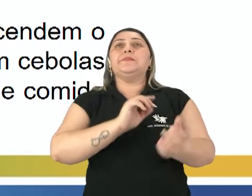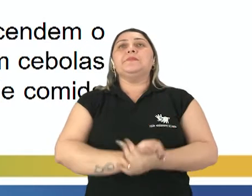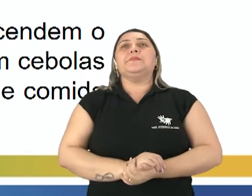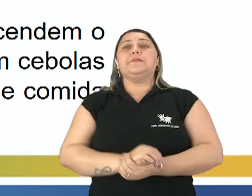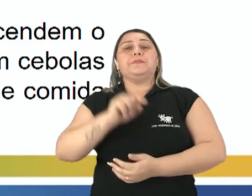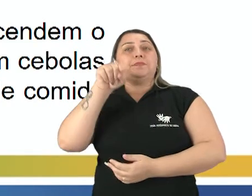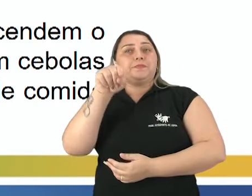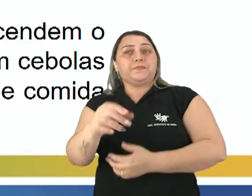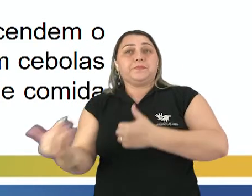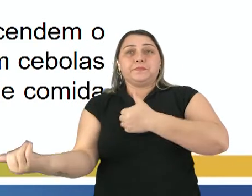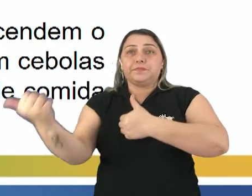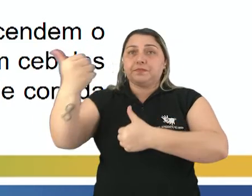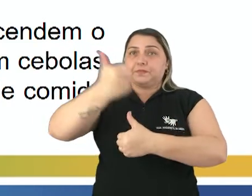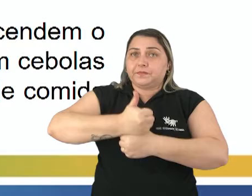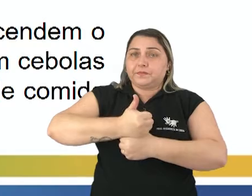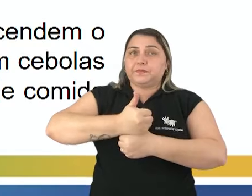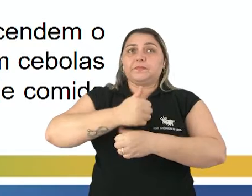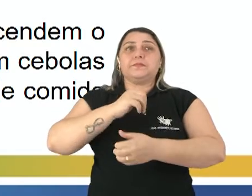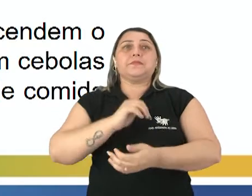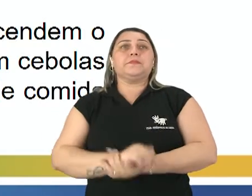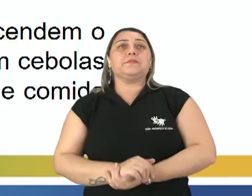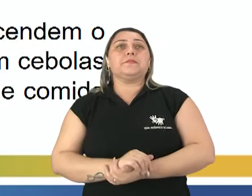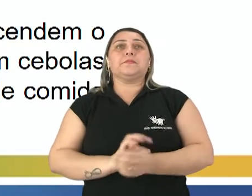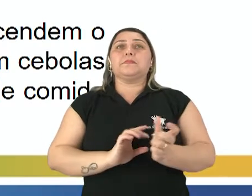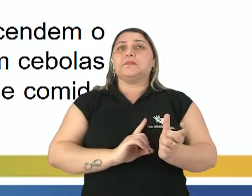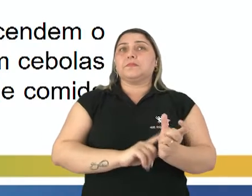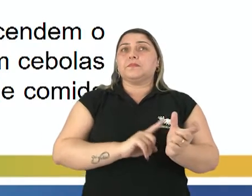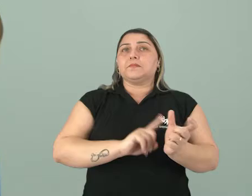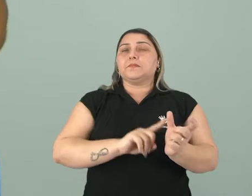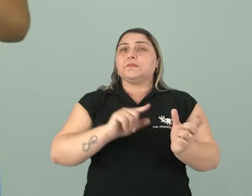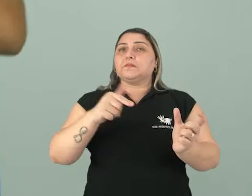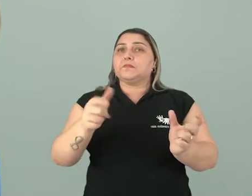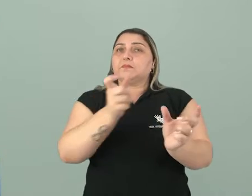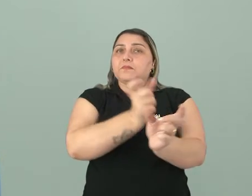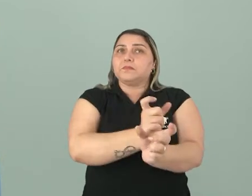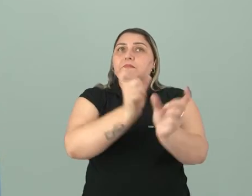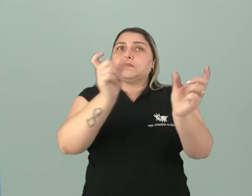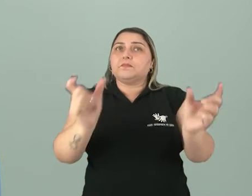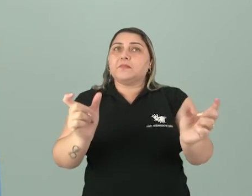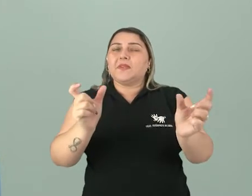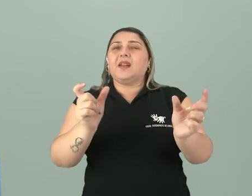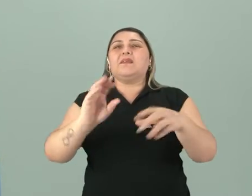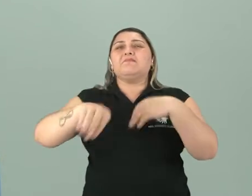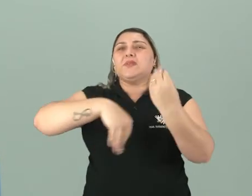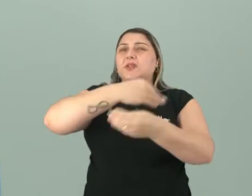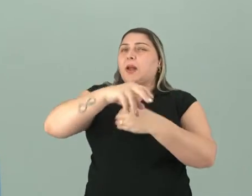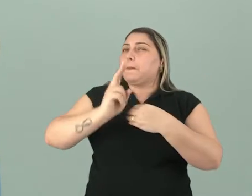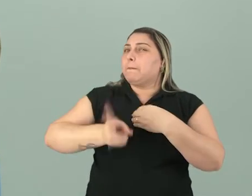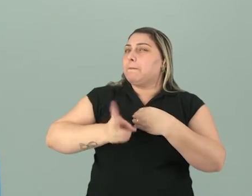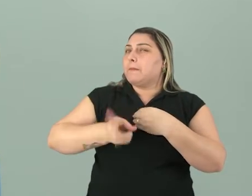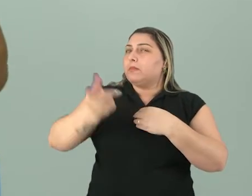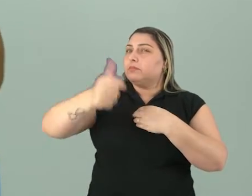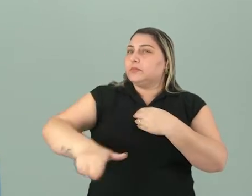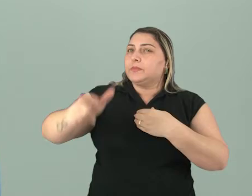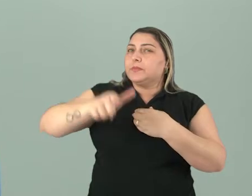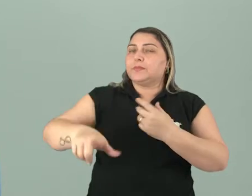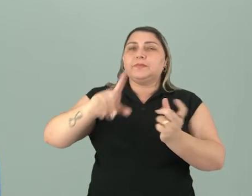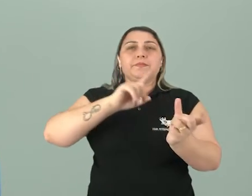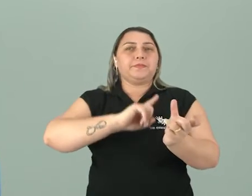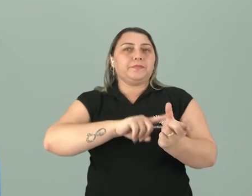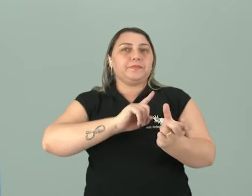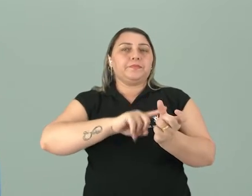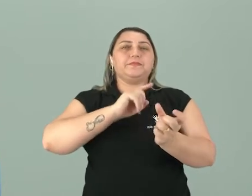você substitui, né, uma palavra pelo seu sinônimo para não estar repetindo a